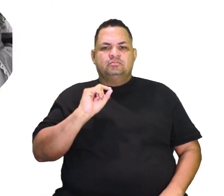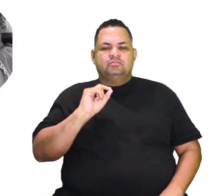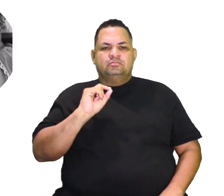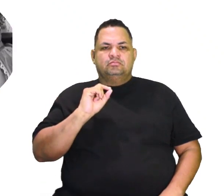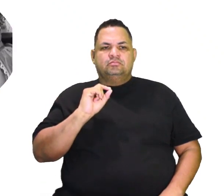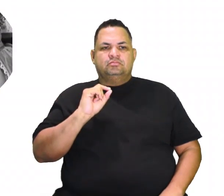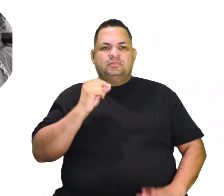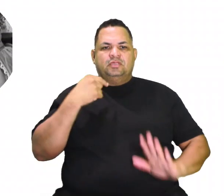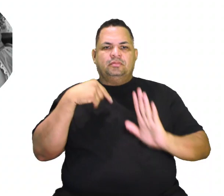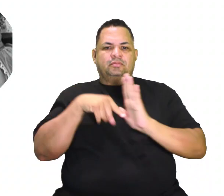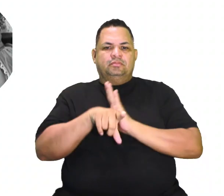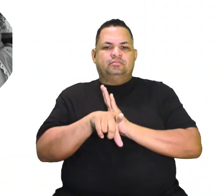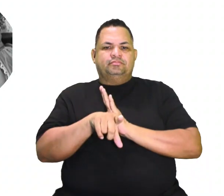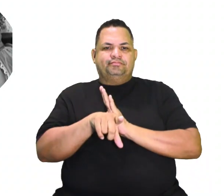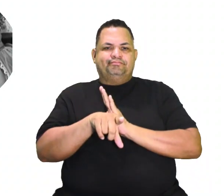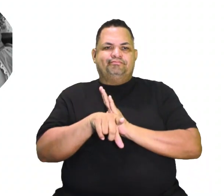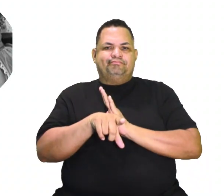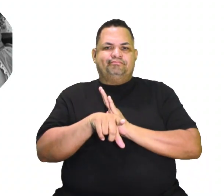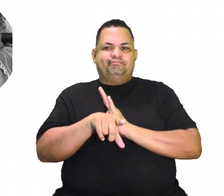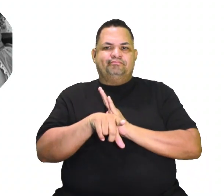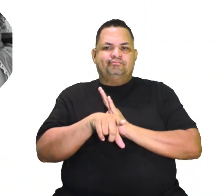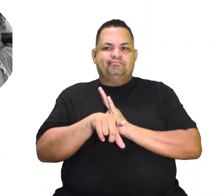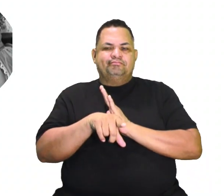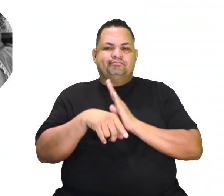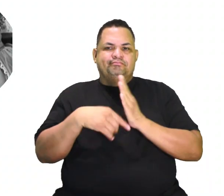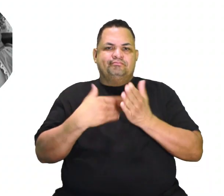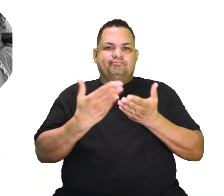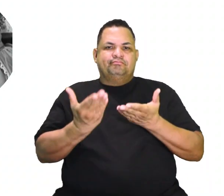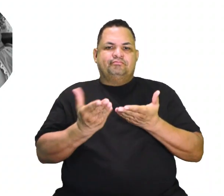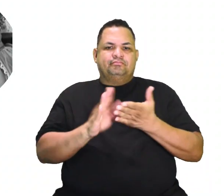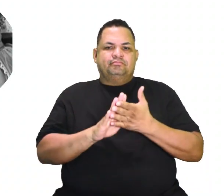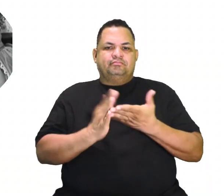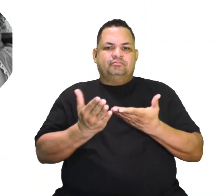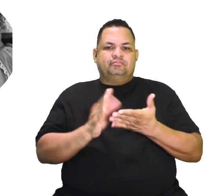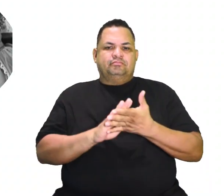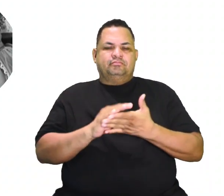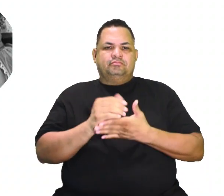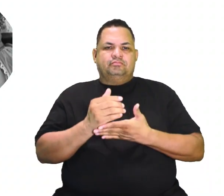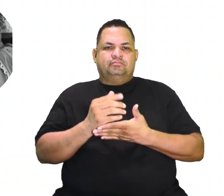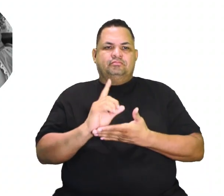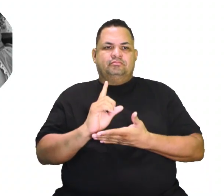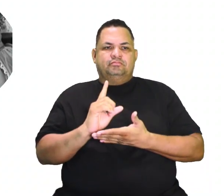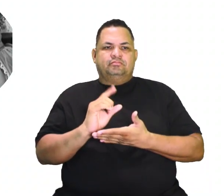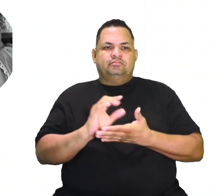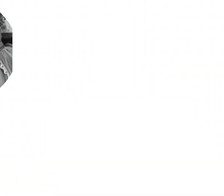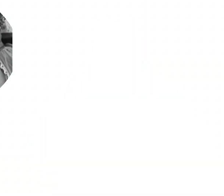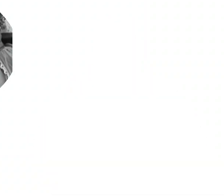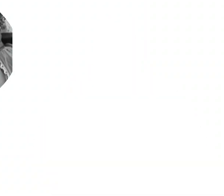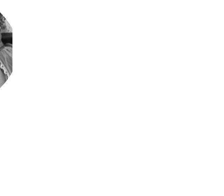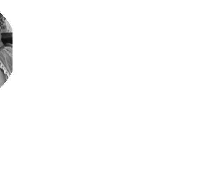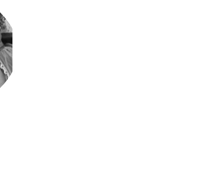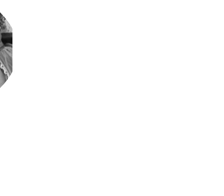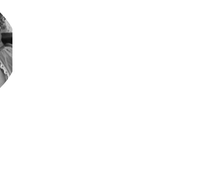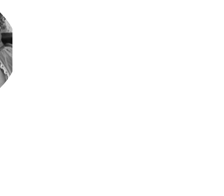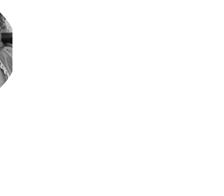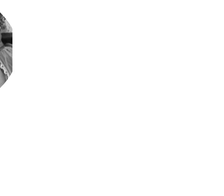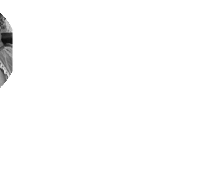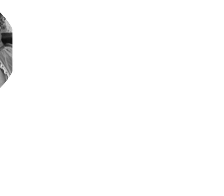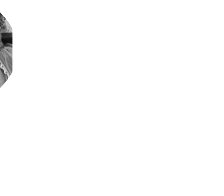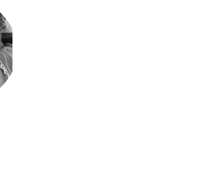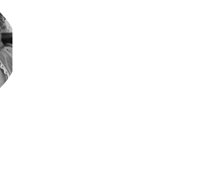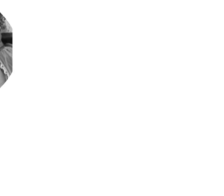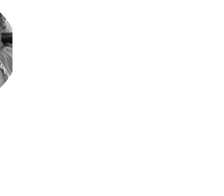uma enquete, né? Na verdade, hoje nós temos uma atividade diferente, não vai ser enquete, uma atividade interativa, mas roda